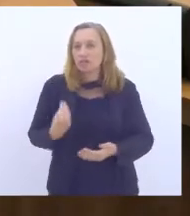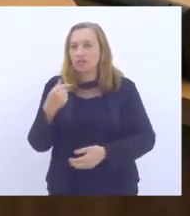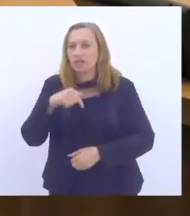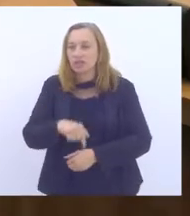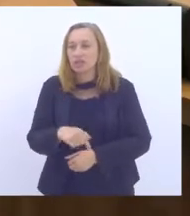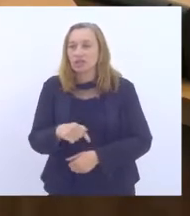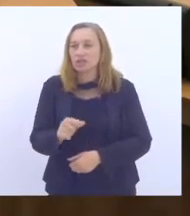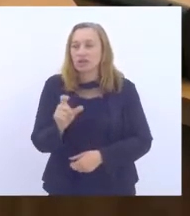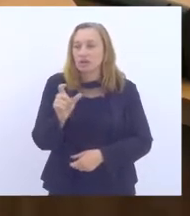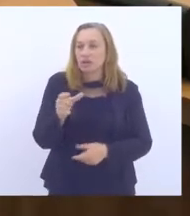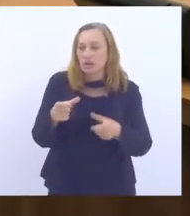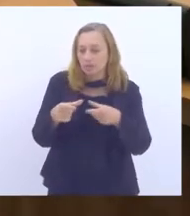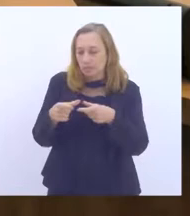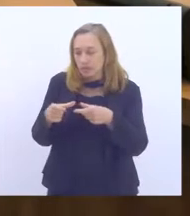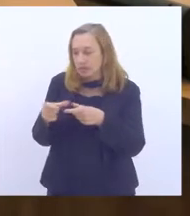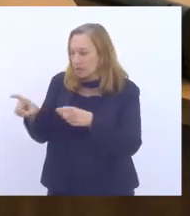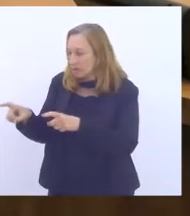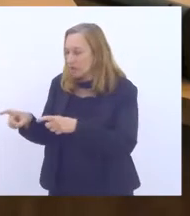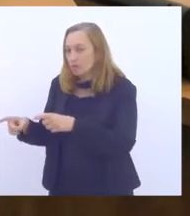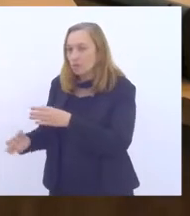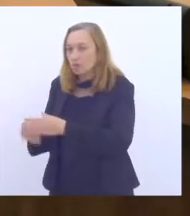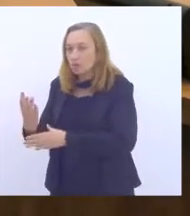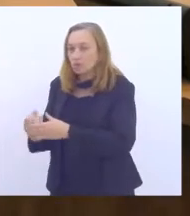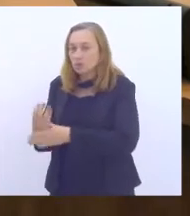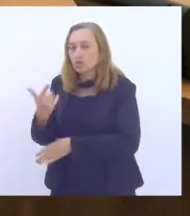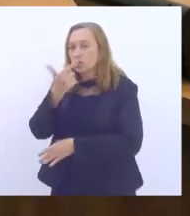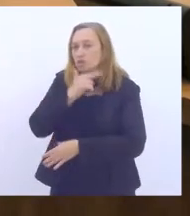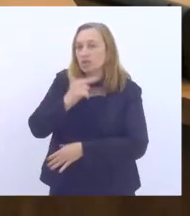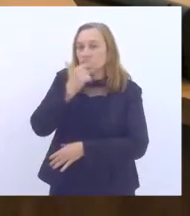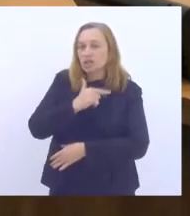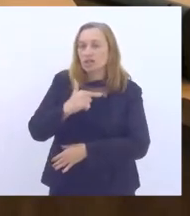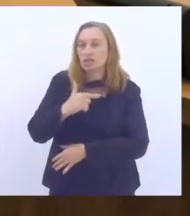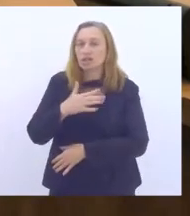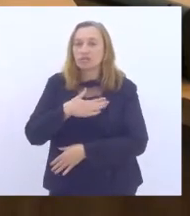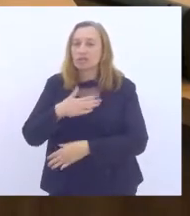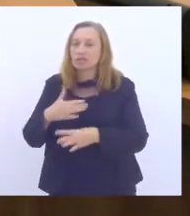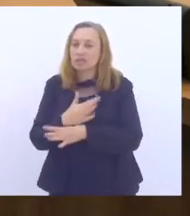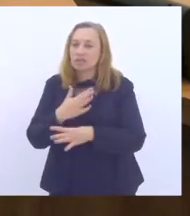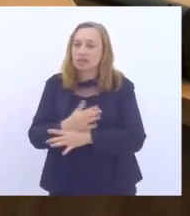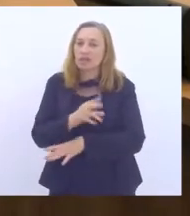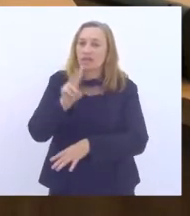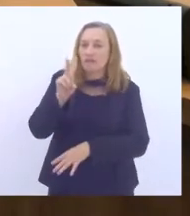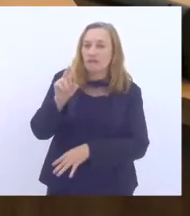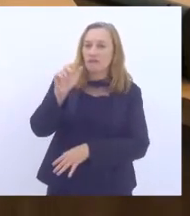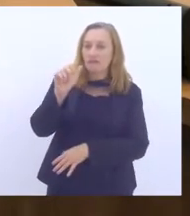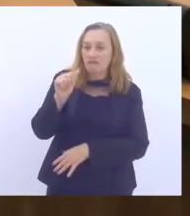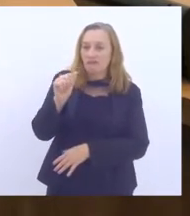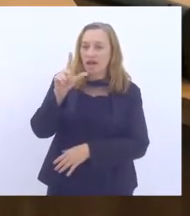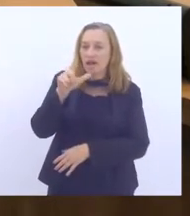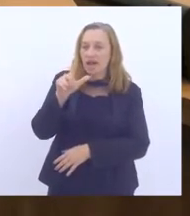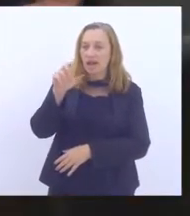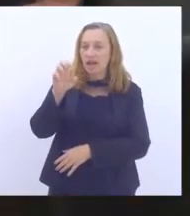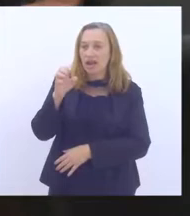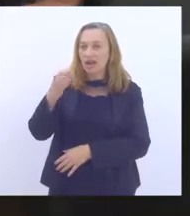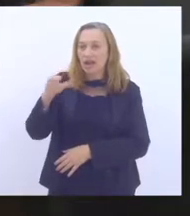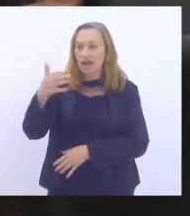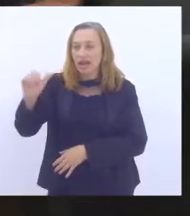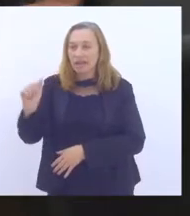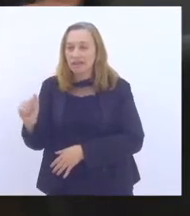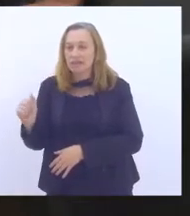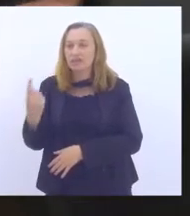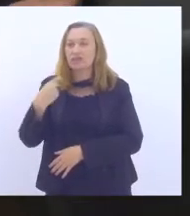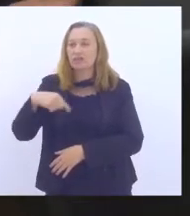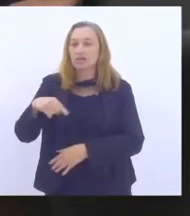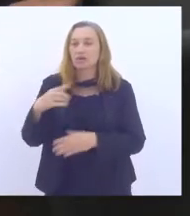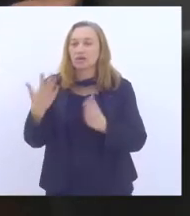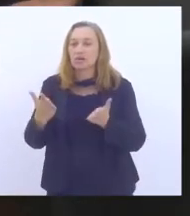pequenos produtores de queijo da minha cidade dali de Valença que estão ali o Fabrício a Beatriz Coutinho o Eduardo que foi